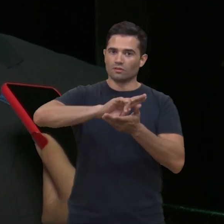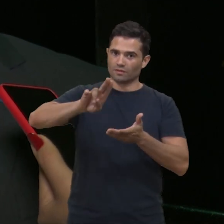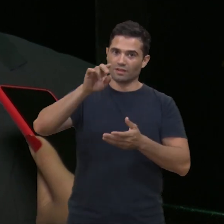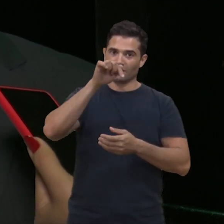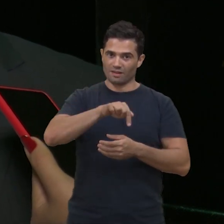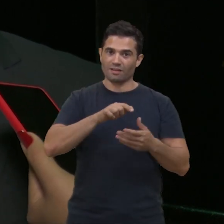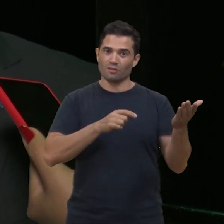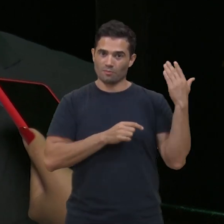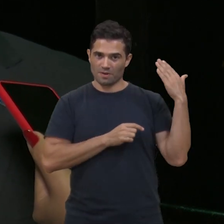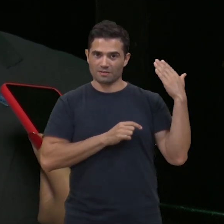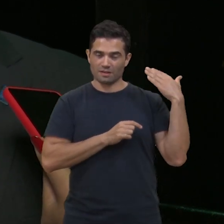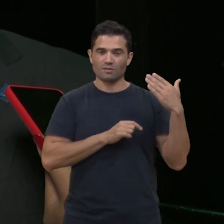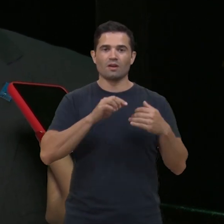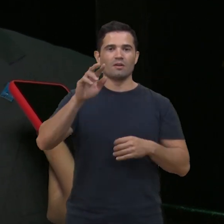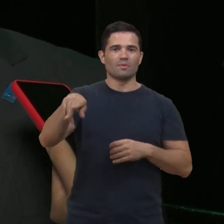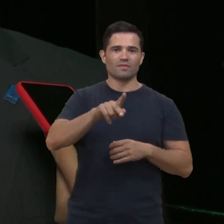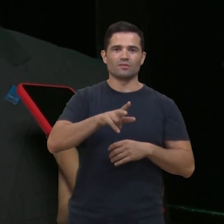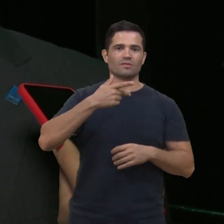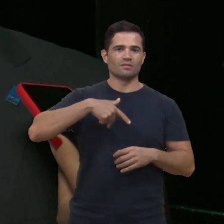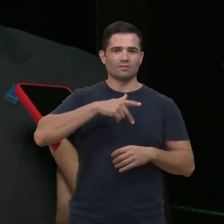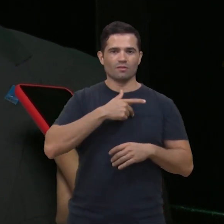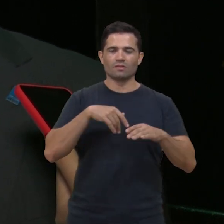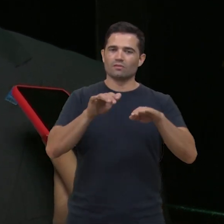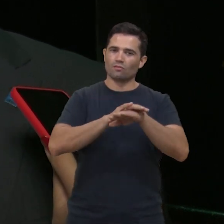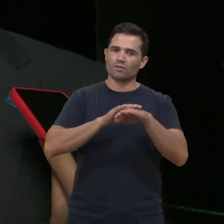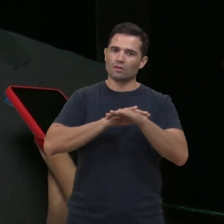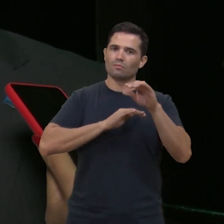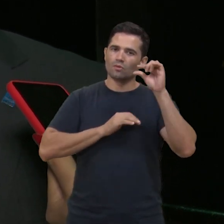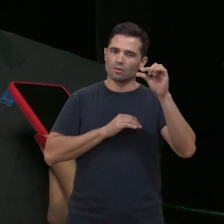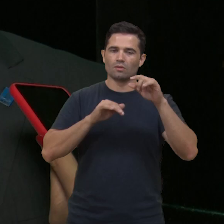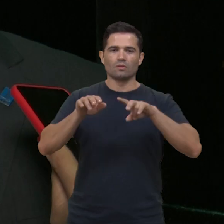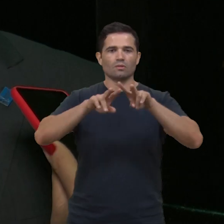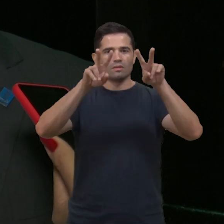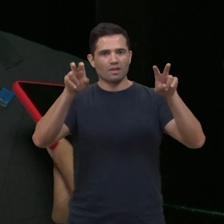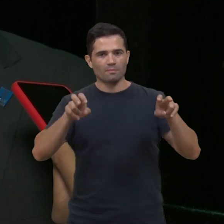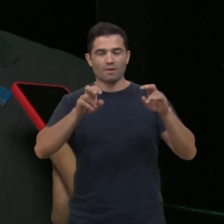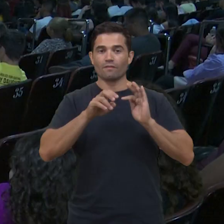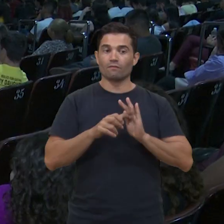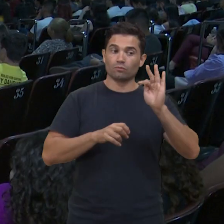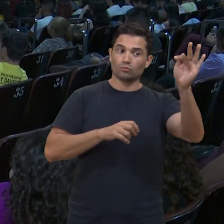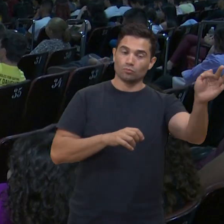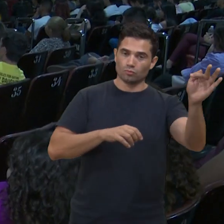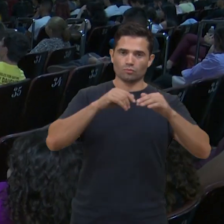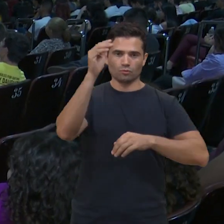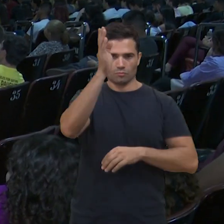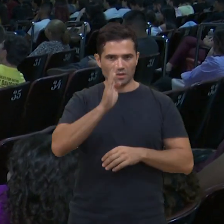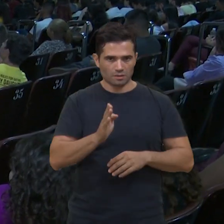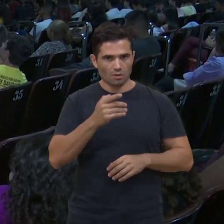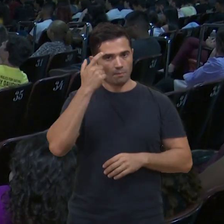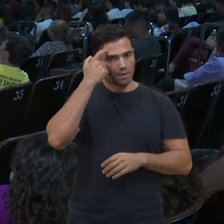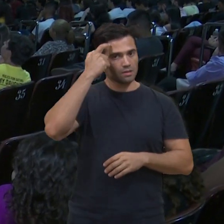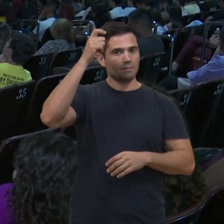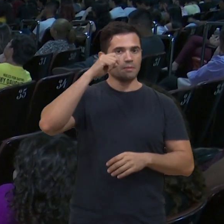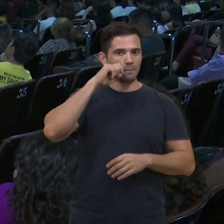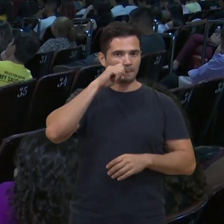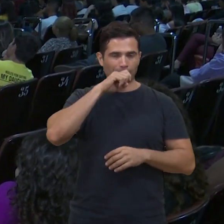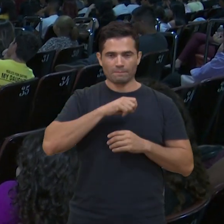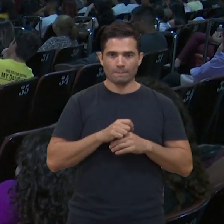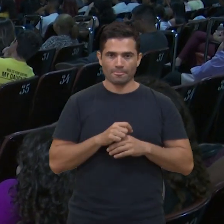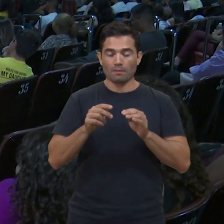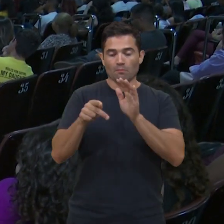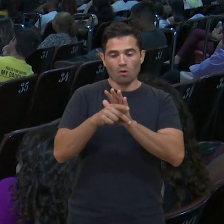universidade, que ela foi professora nossa. E ela falar um pouquinho do tema Futuro do Brasil, né? A perspectiva dela do ponto de